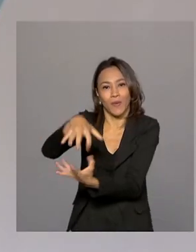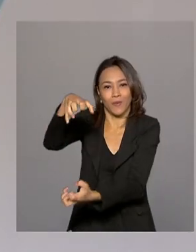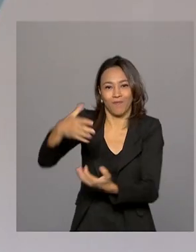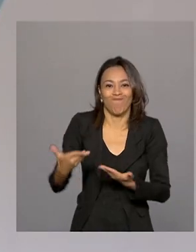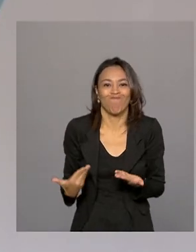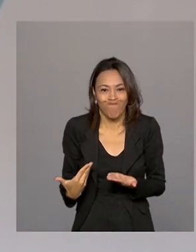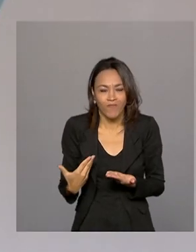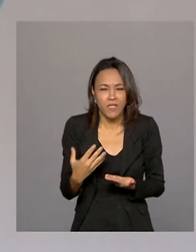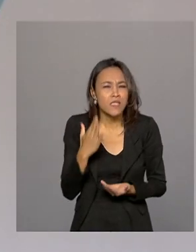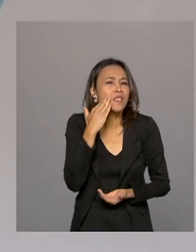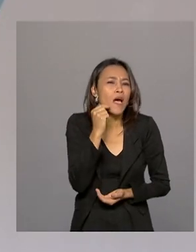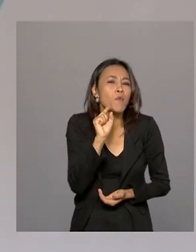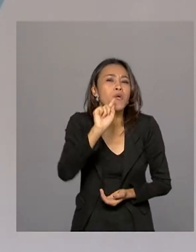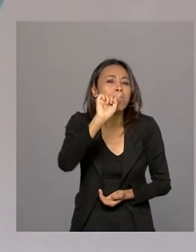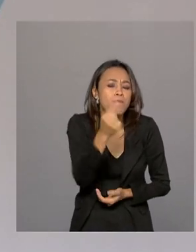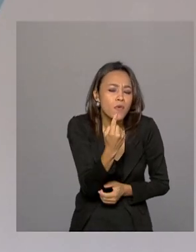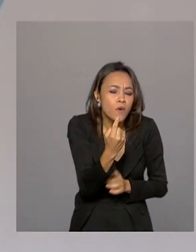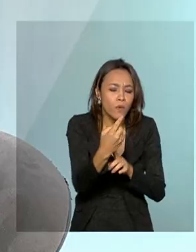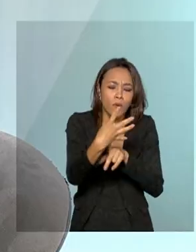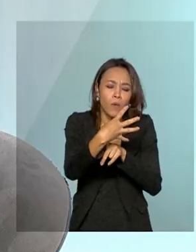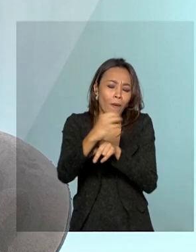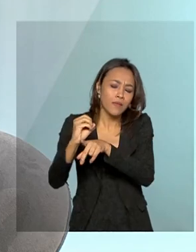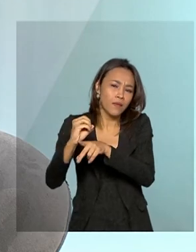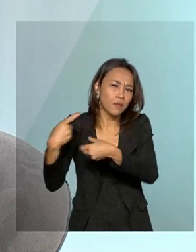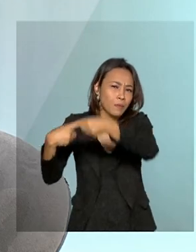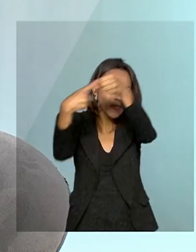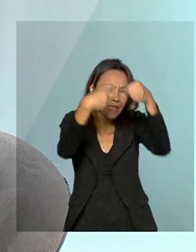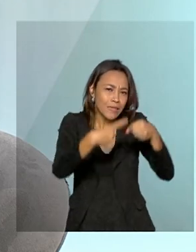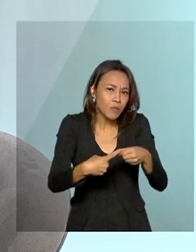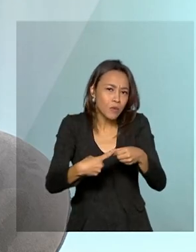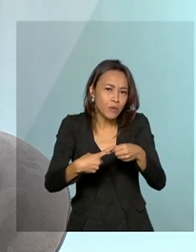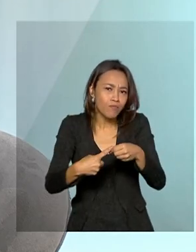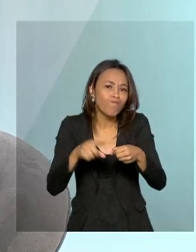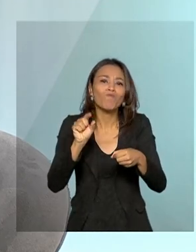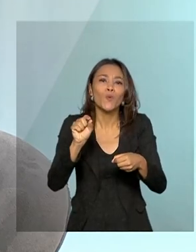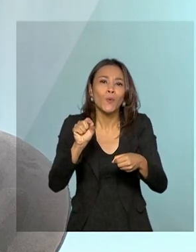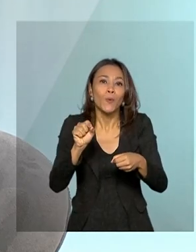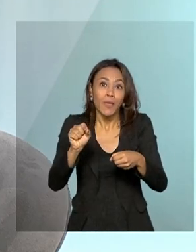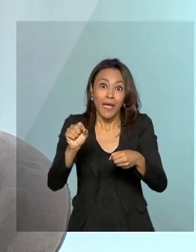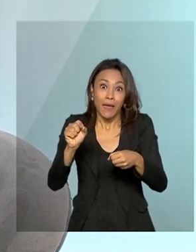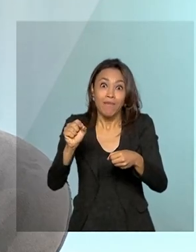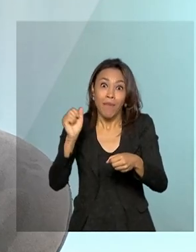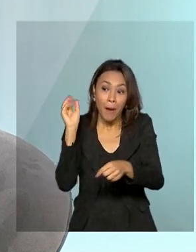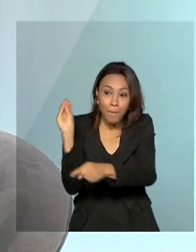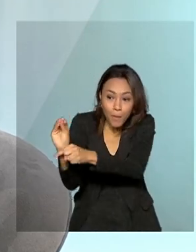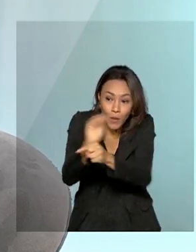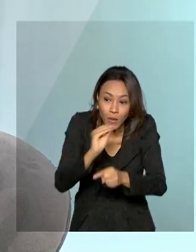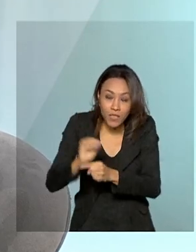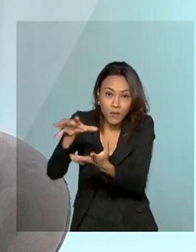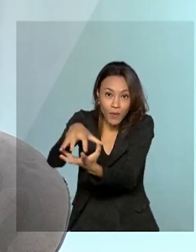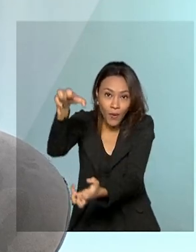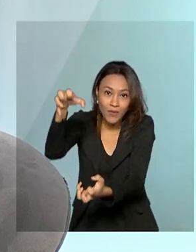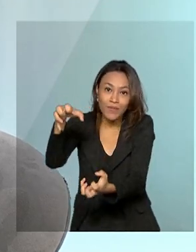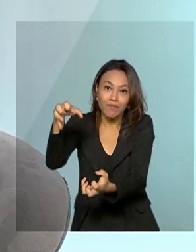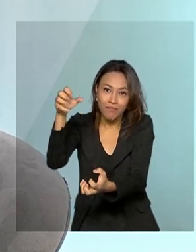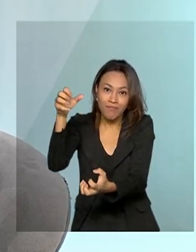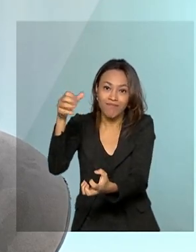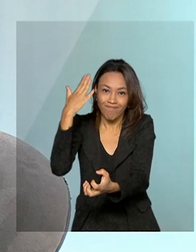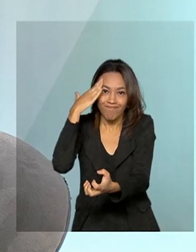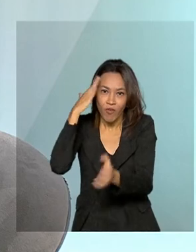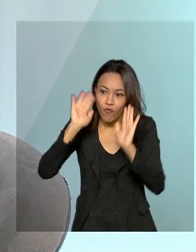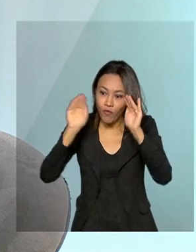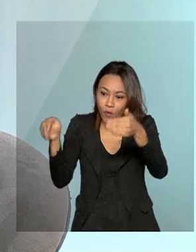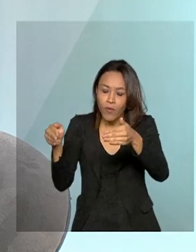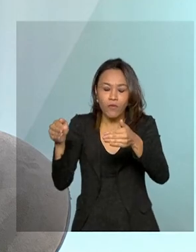Sabe o que é 1.400 municípios parados para proteger idosos? Foi assim,